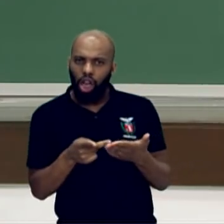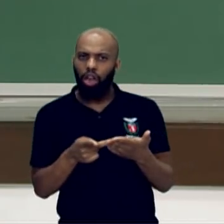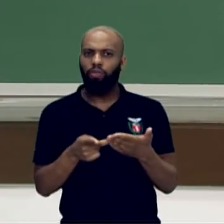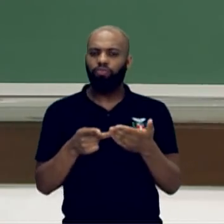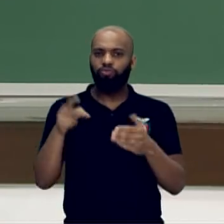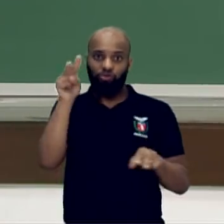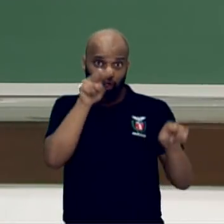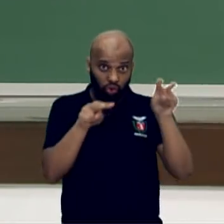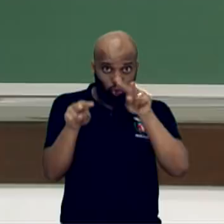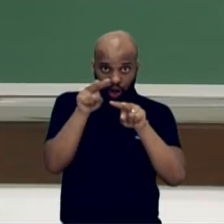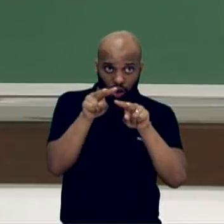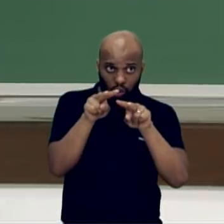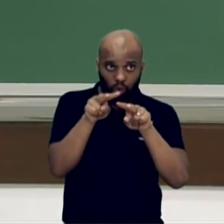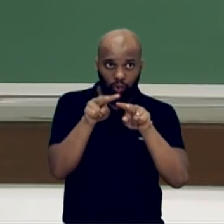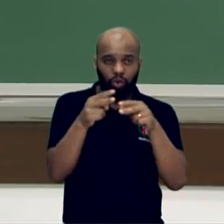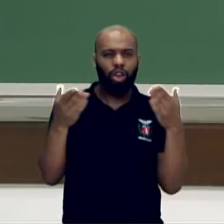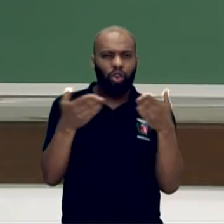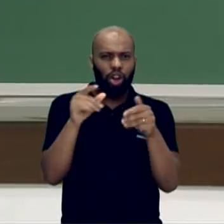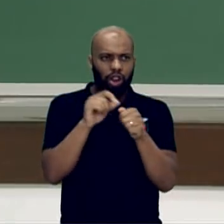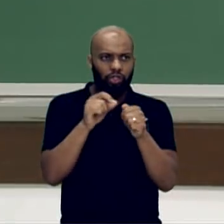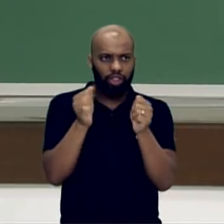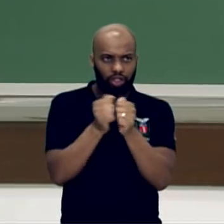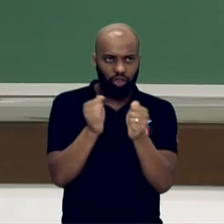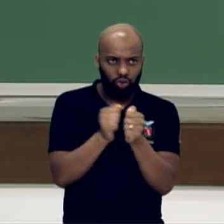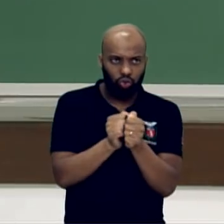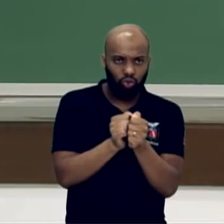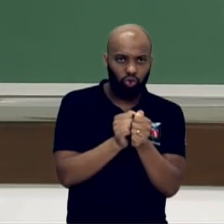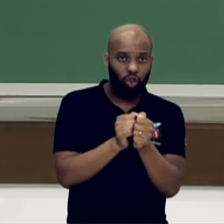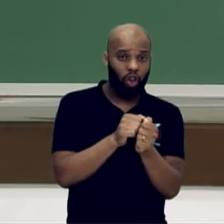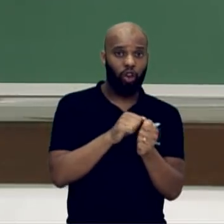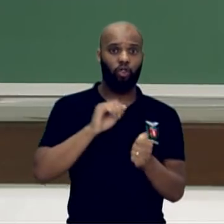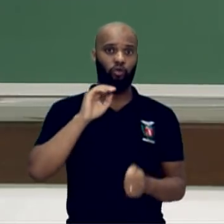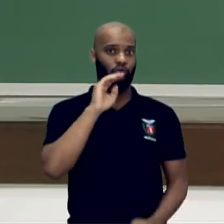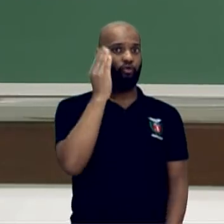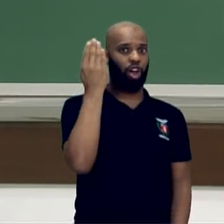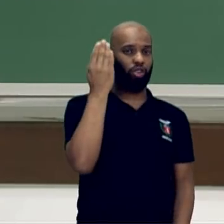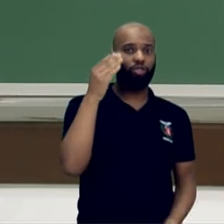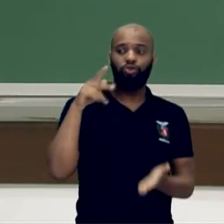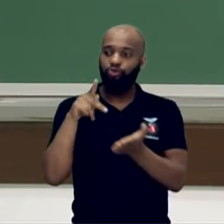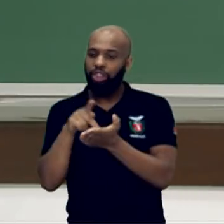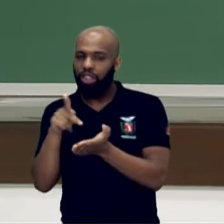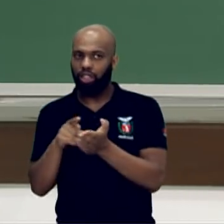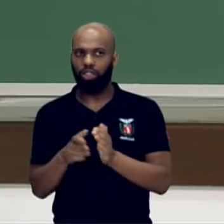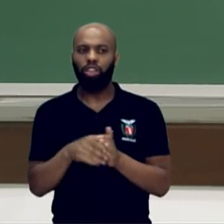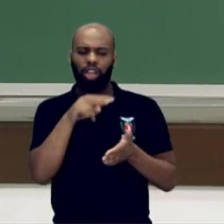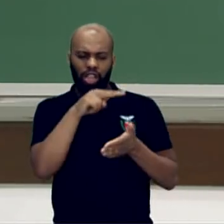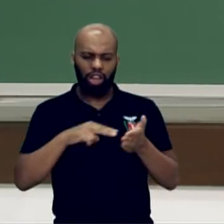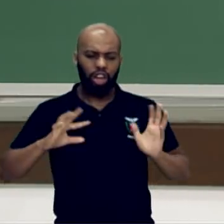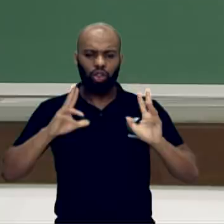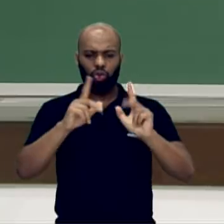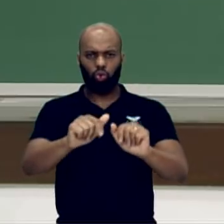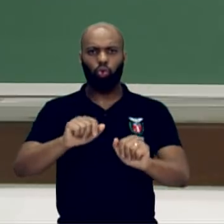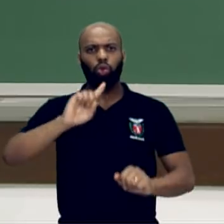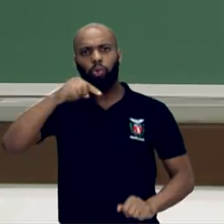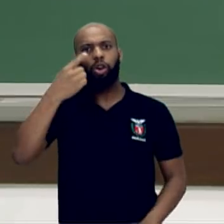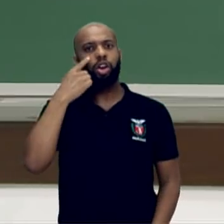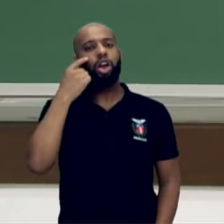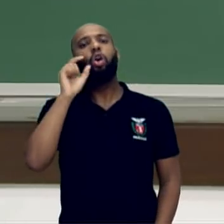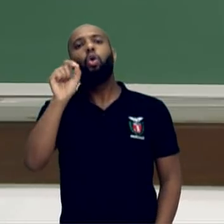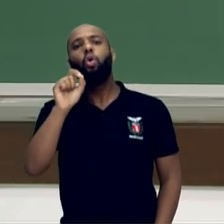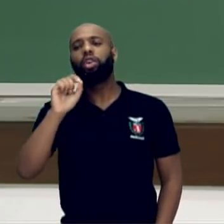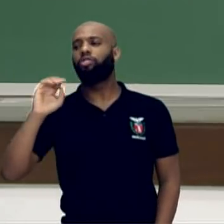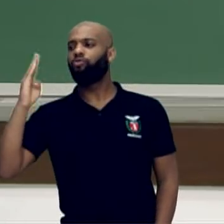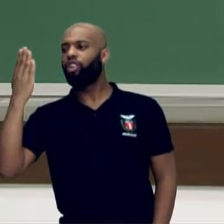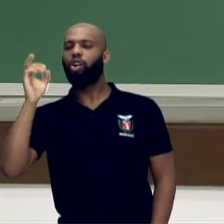aqui inicialmente. Vamos fazer junto aqui o falso e verdadeiro? Primeiro vamos ler todas e depois vamos ver quais são falsas